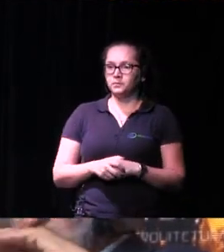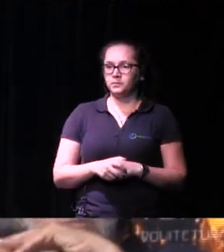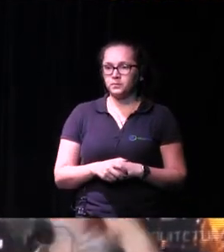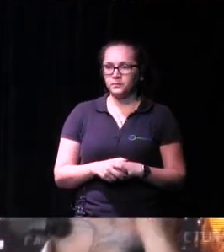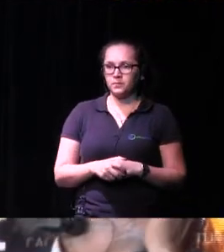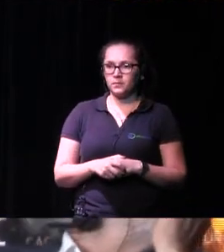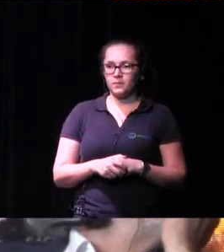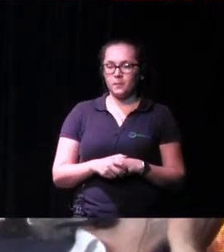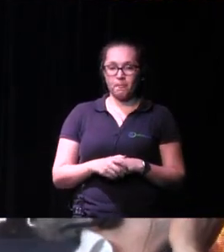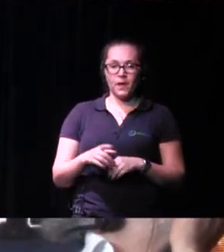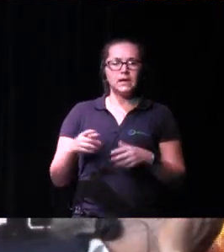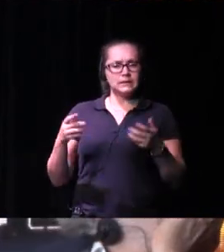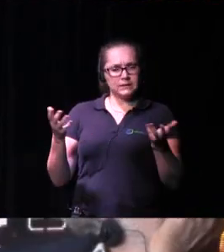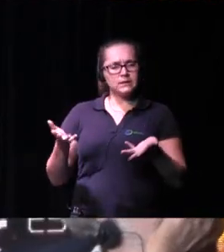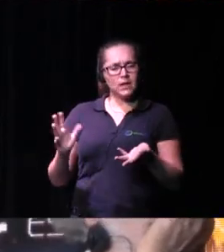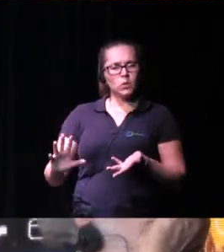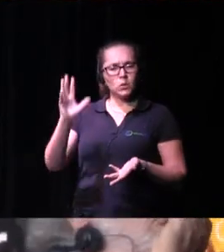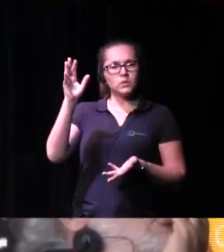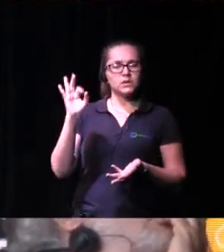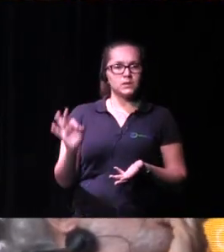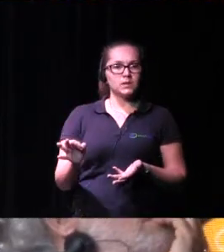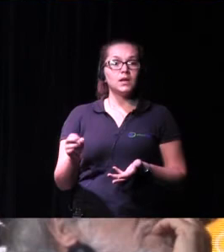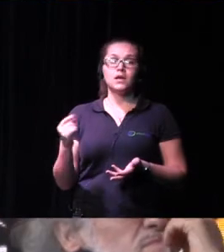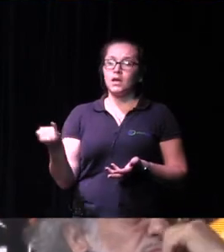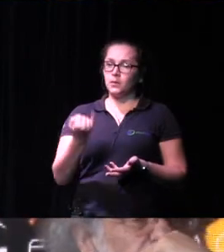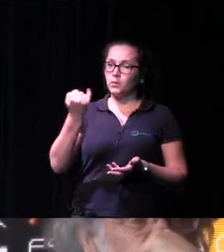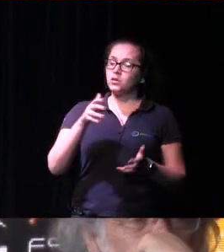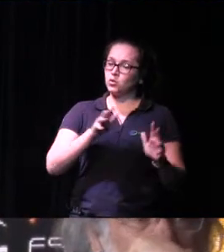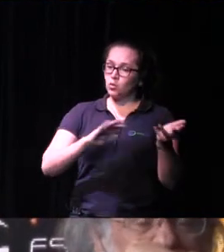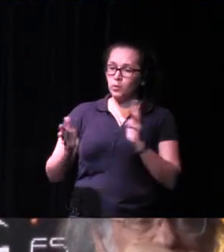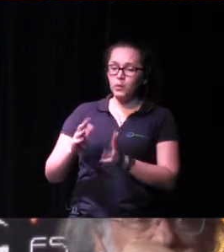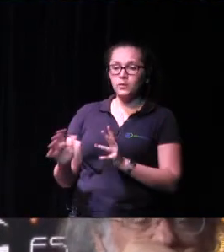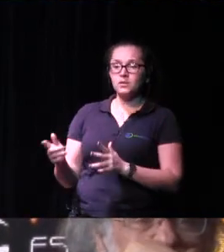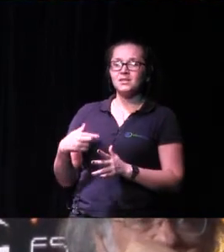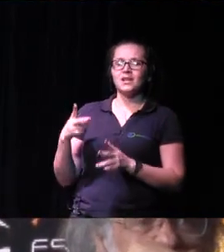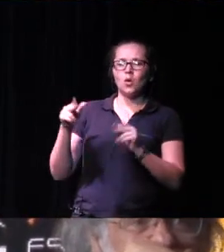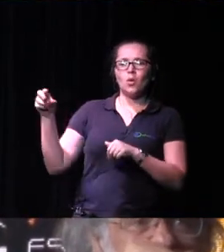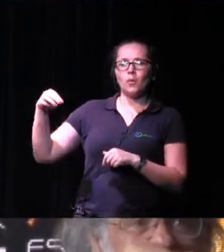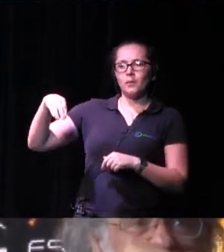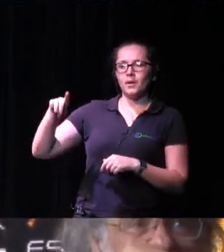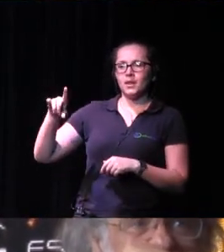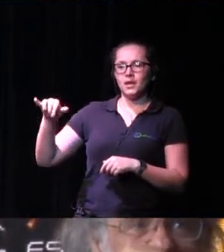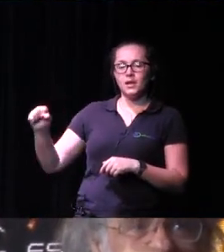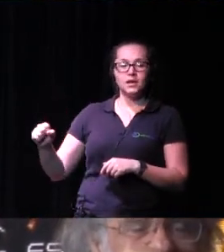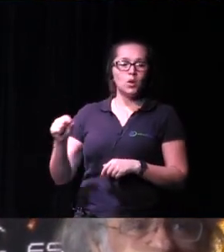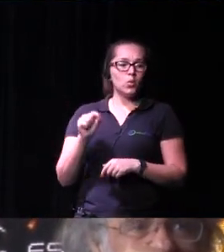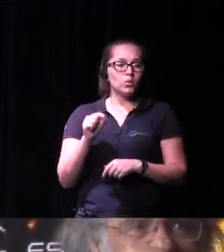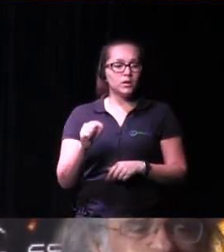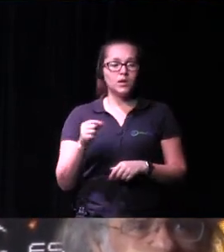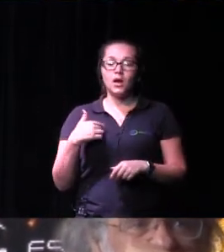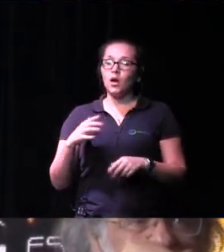Houve, sim, e é importante num processo como o de Medellín, que foi tornando-se cada vez mais